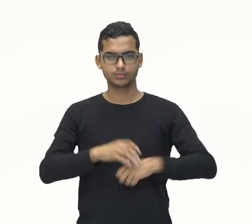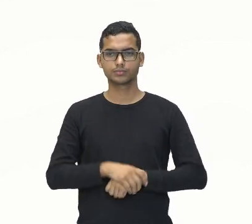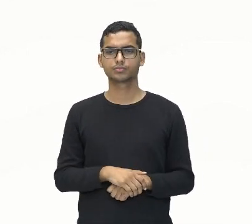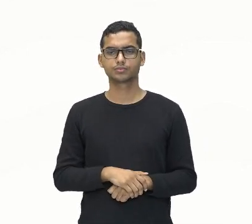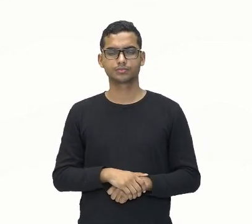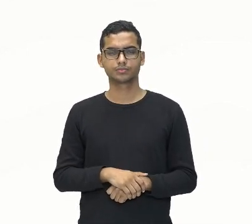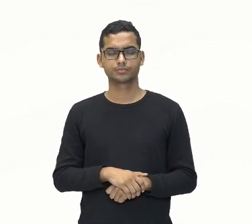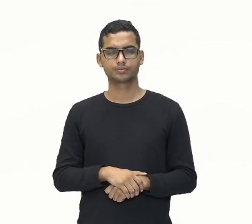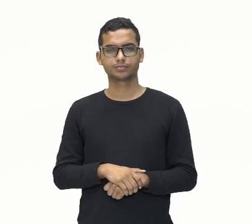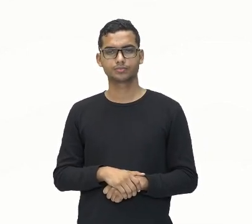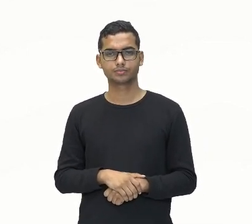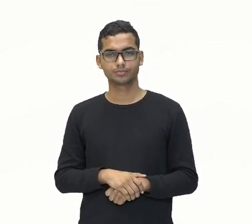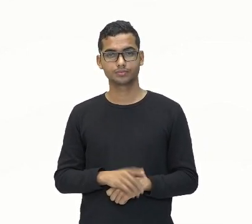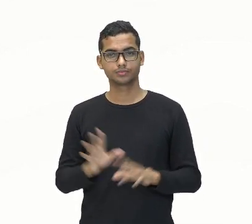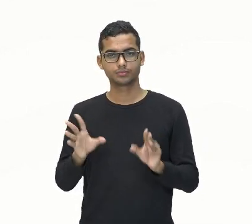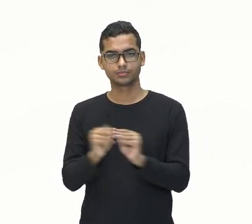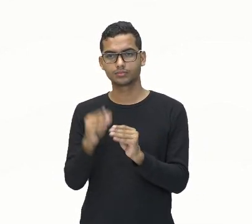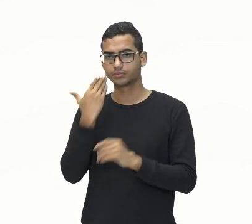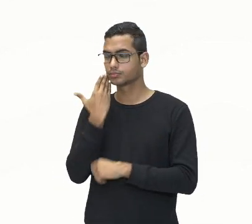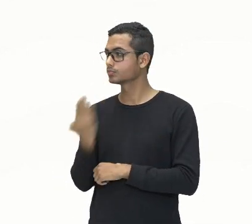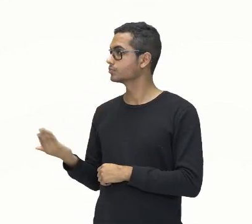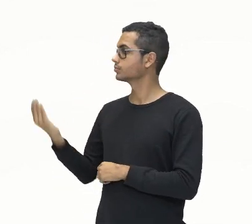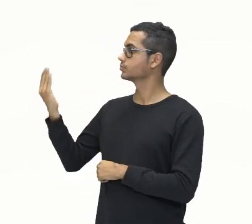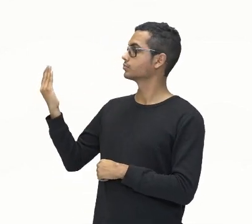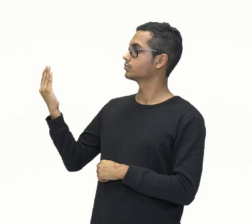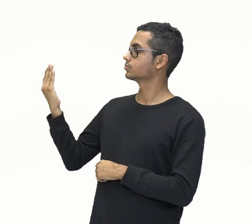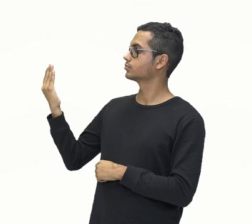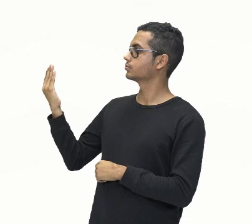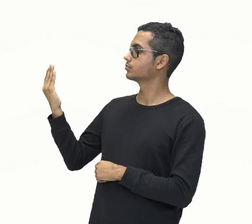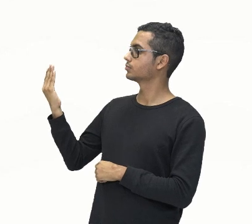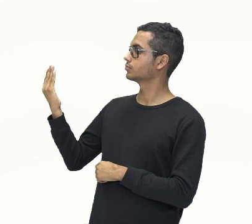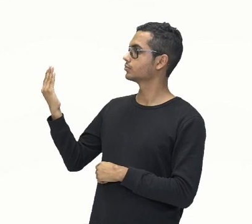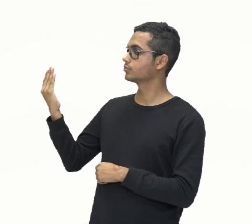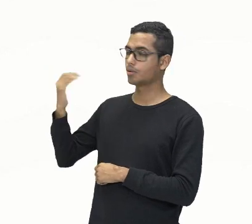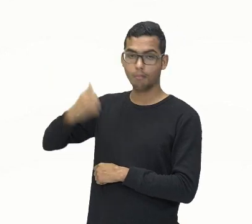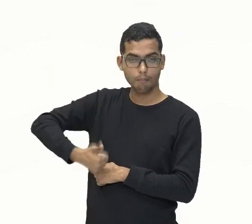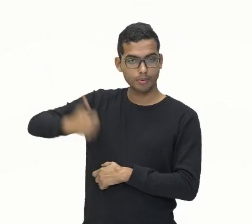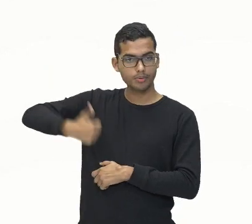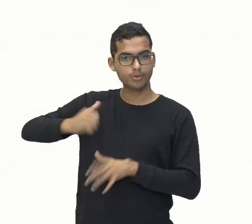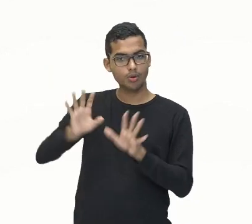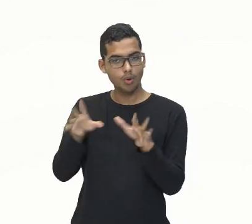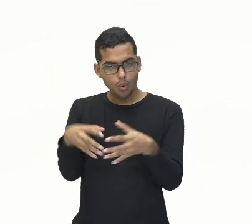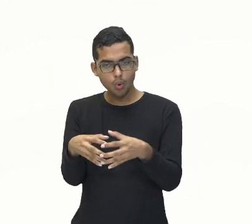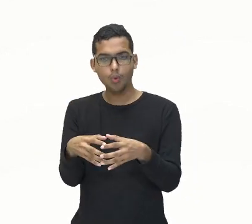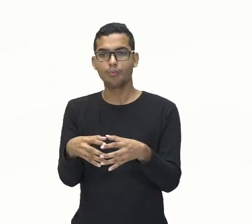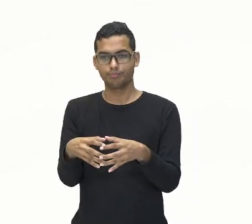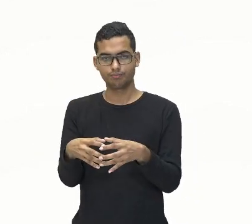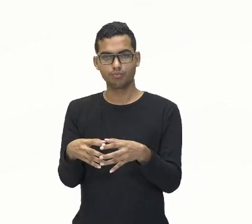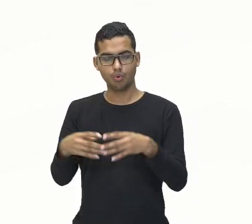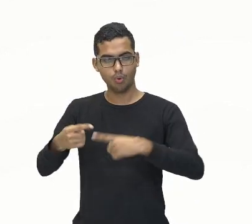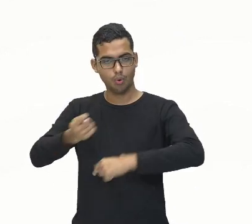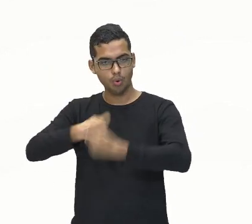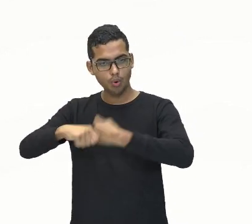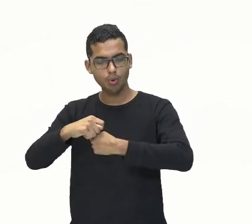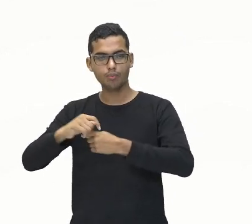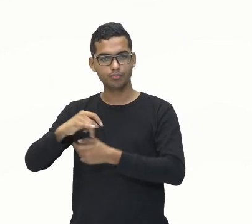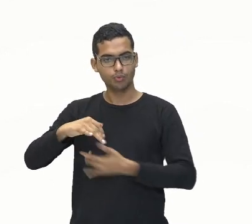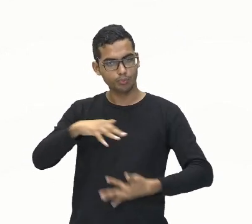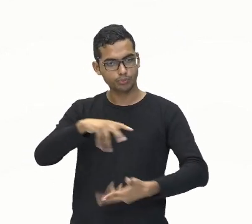brasão, então, do Benelux, que reza a história, foi o primeiro de todos os blocos